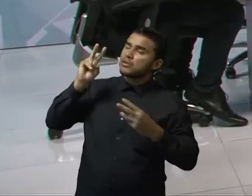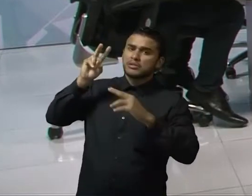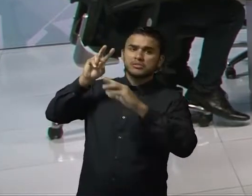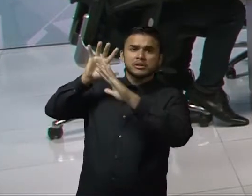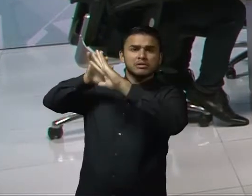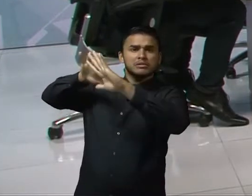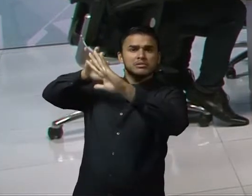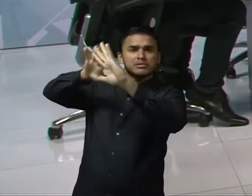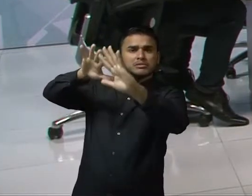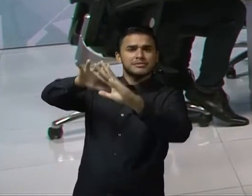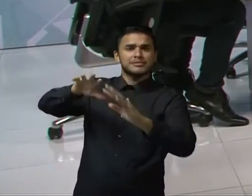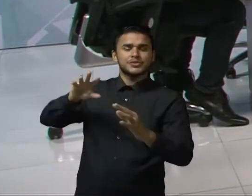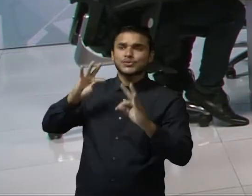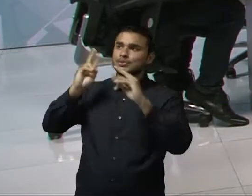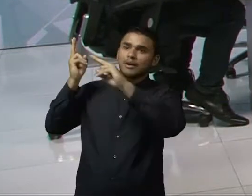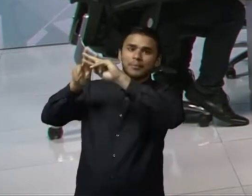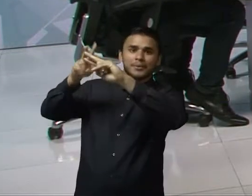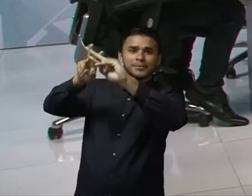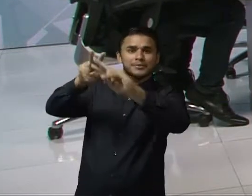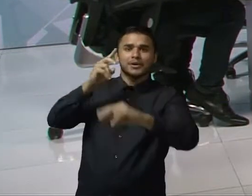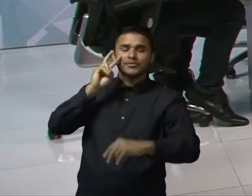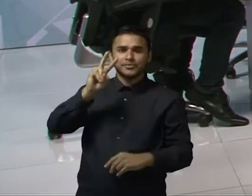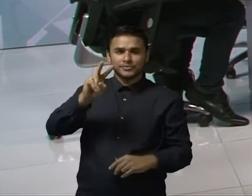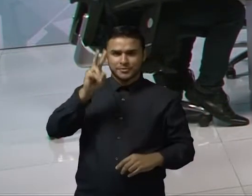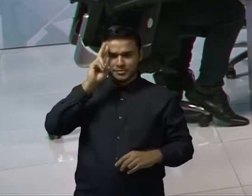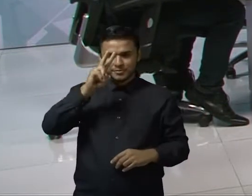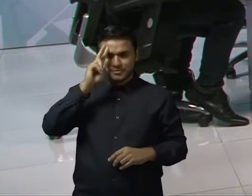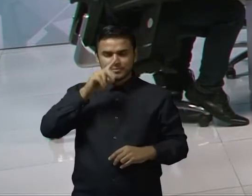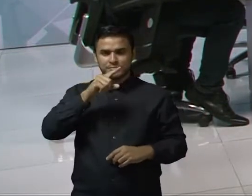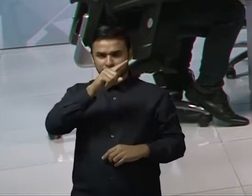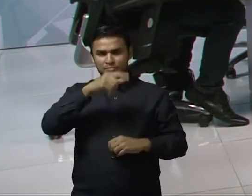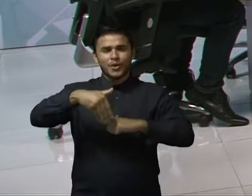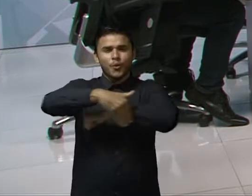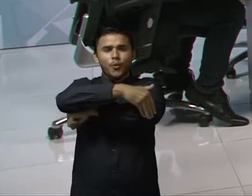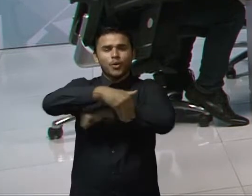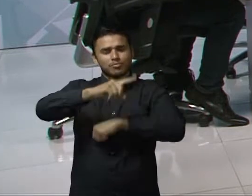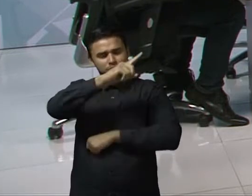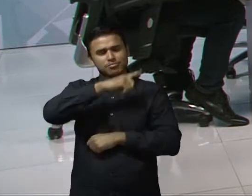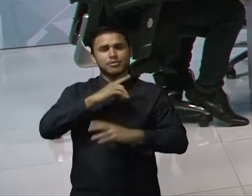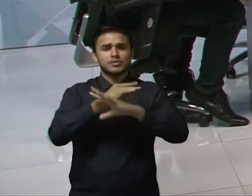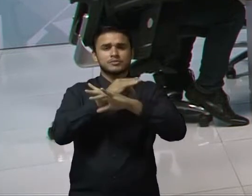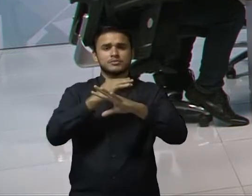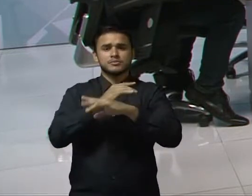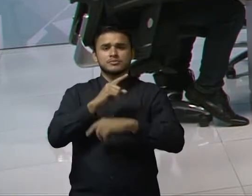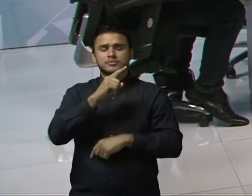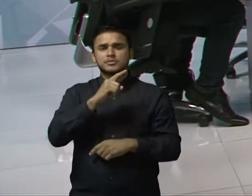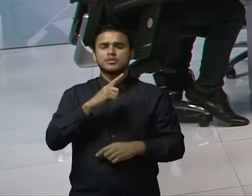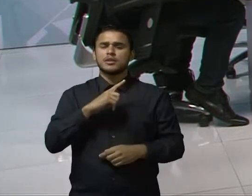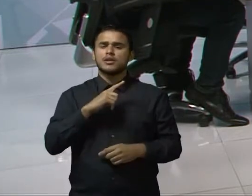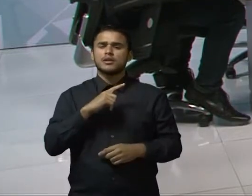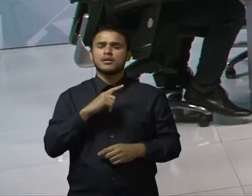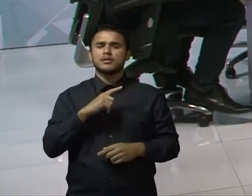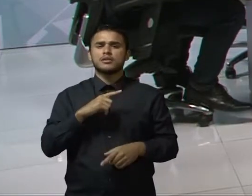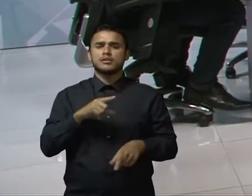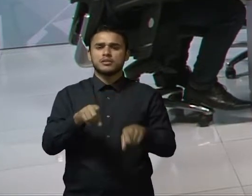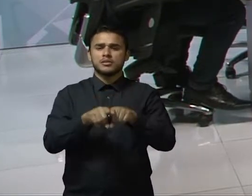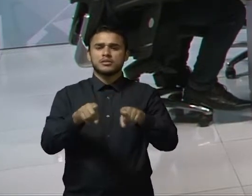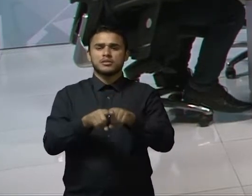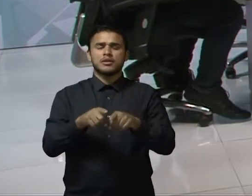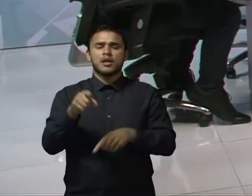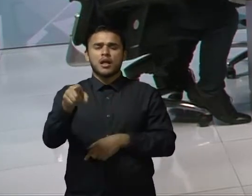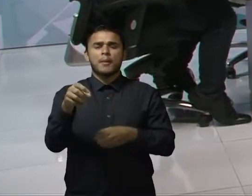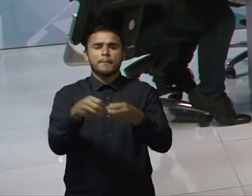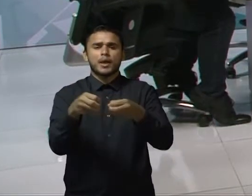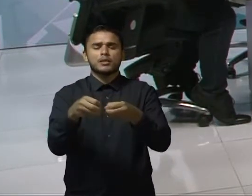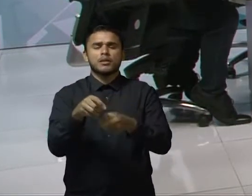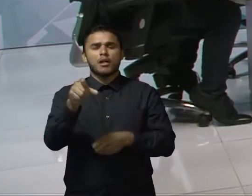Hoje não. Hoje se refere ali a Insetu, a antiga Insetu, onde era... Antiga Insetu e também ali na Polícia Civil. A Polinter.